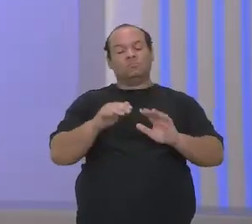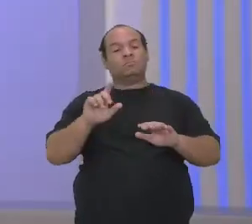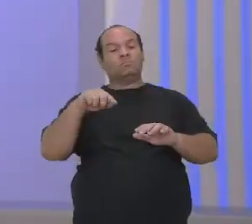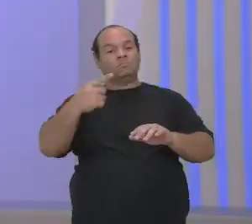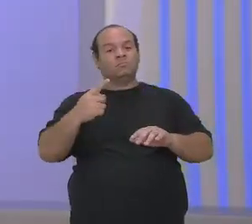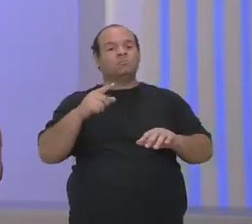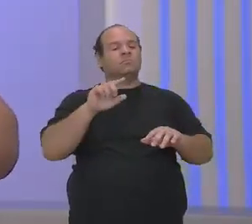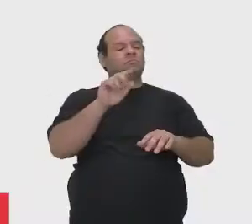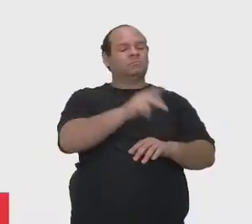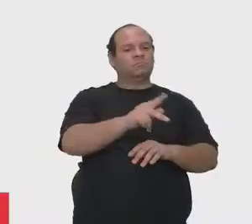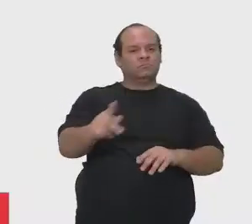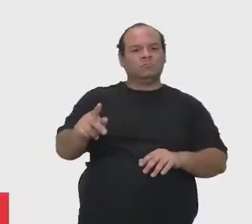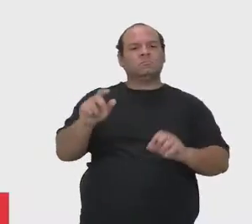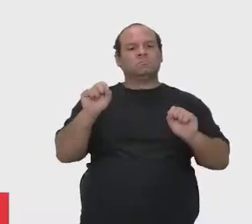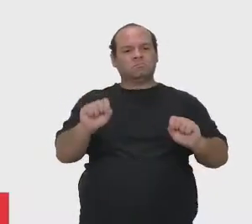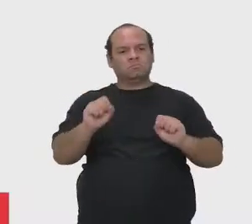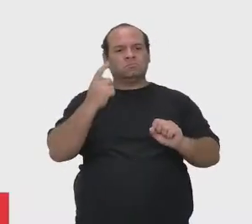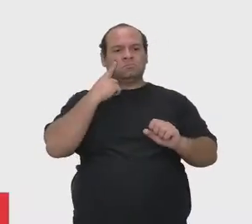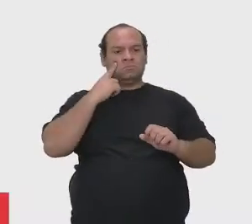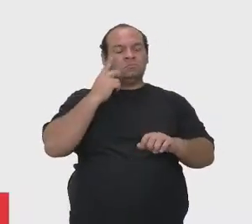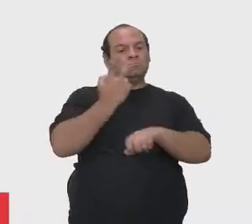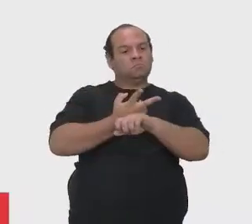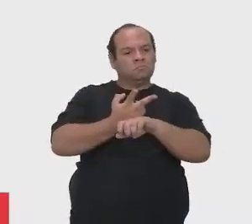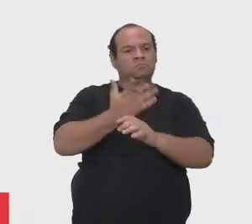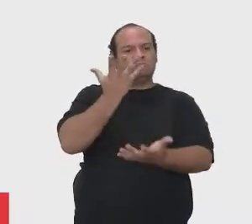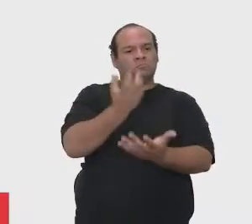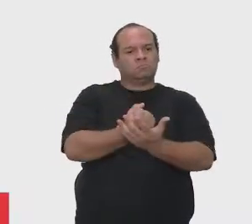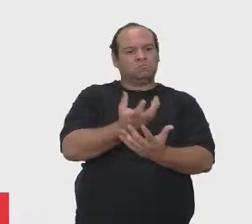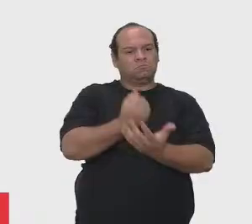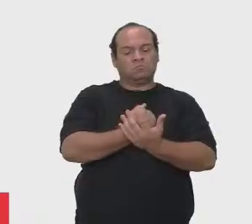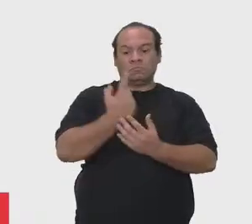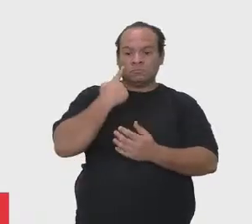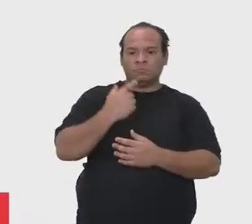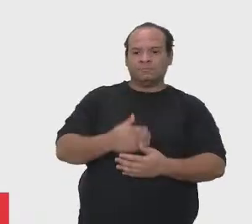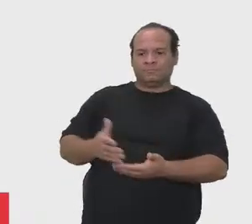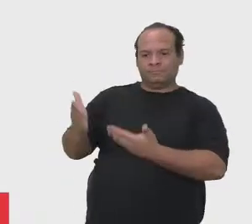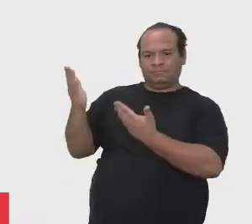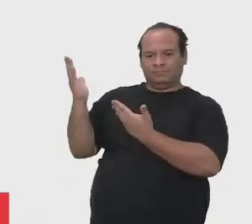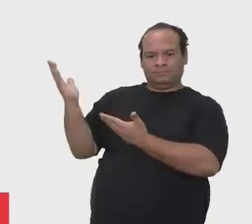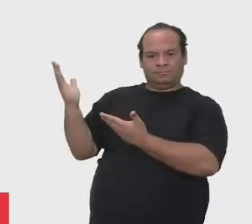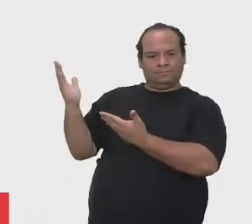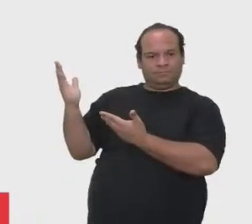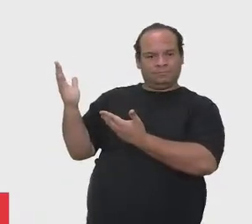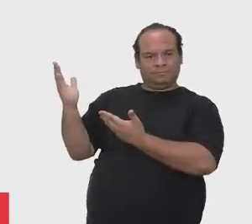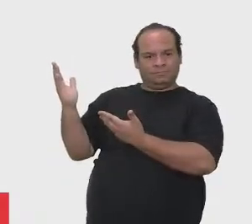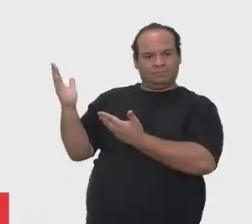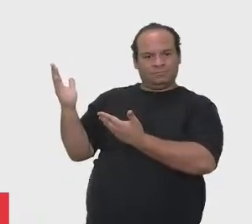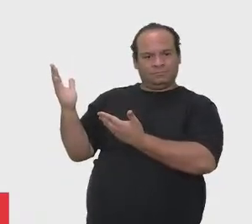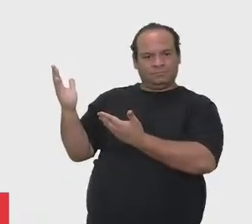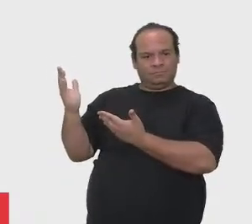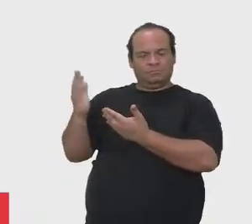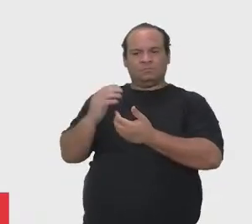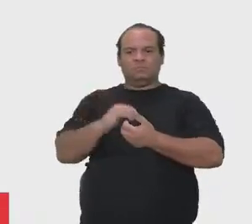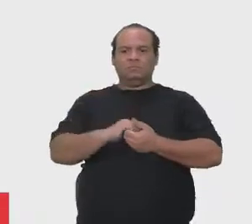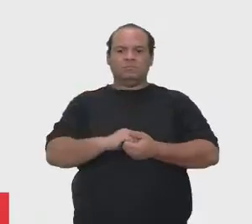depois, professores, vocês podem também estar baixando esse material. Passa para mim um slide, por favor, Paty.